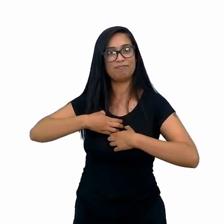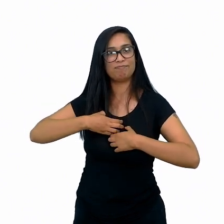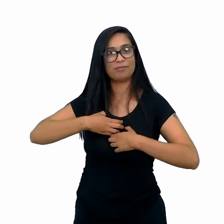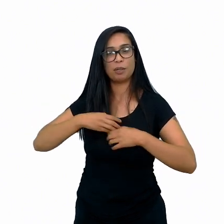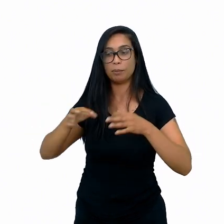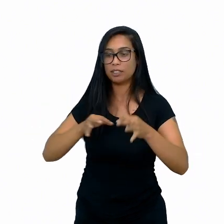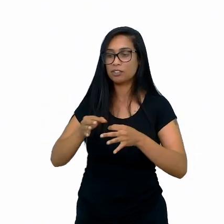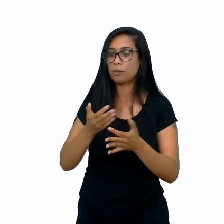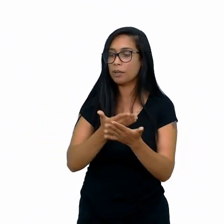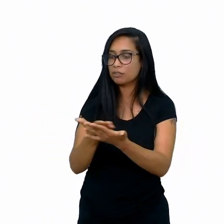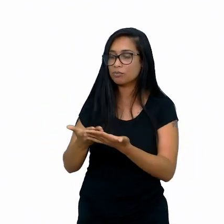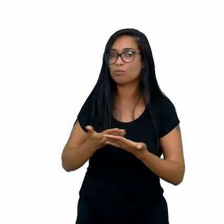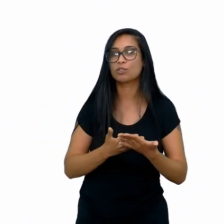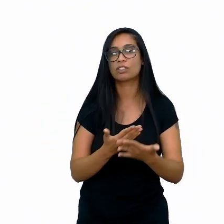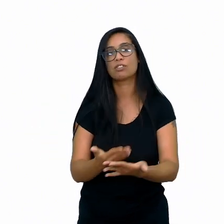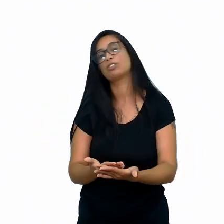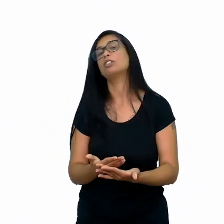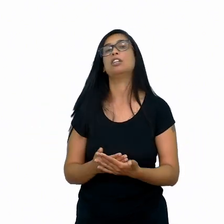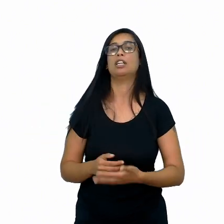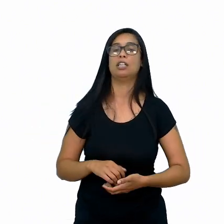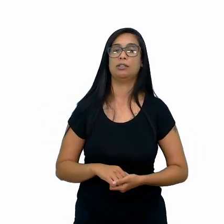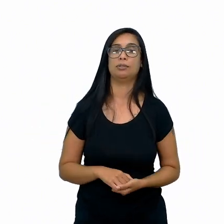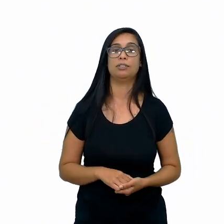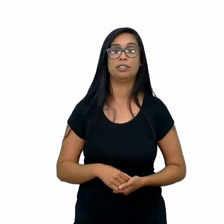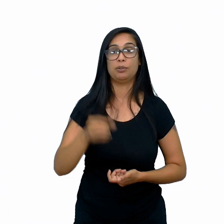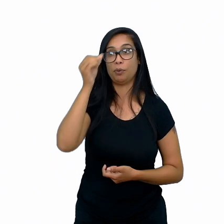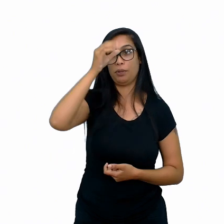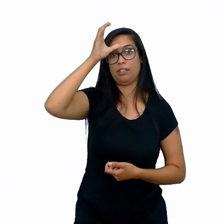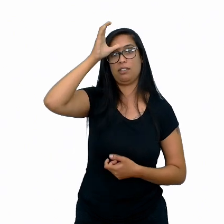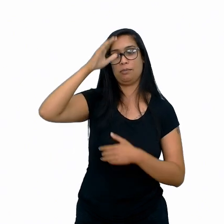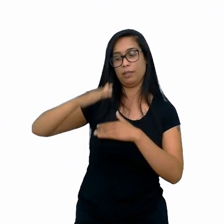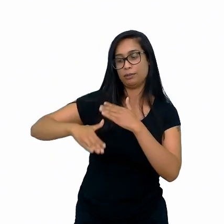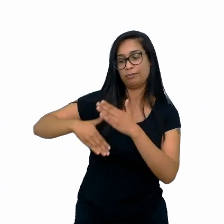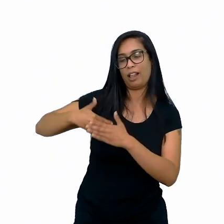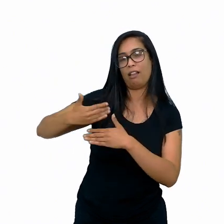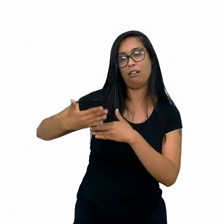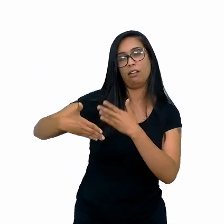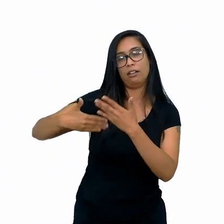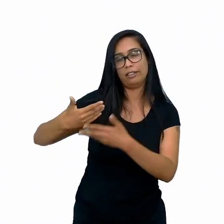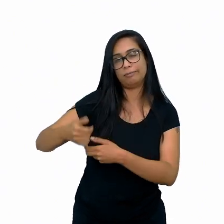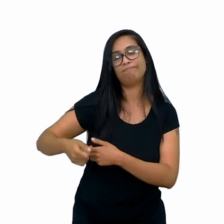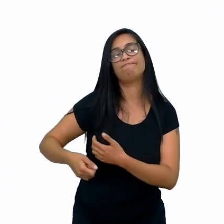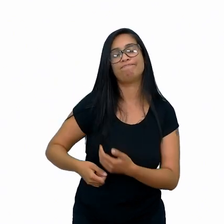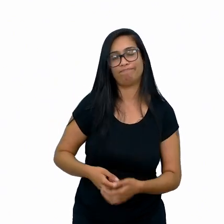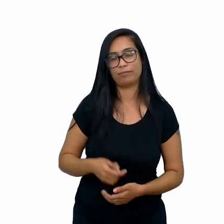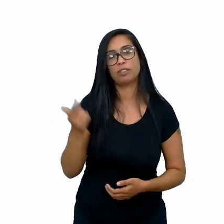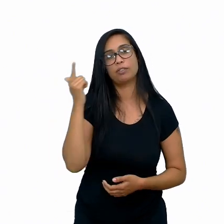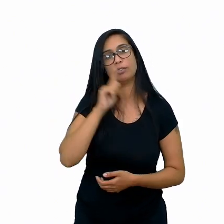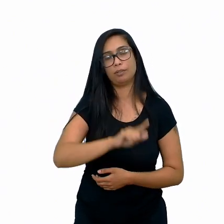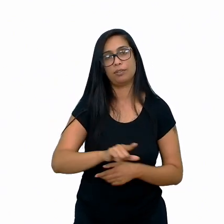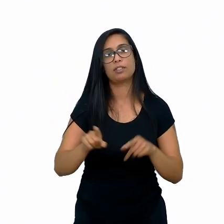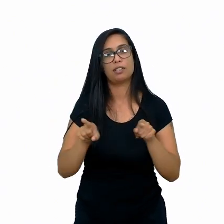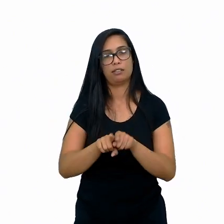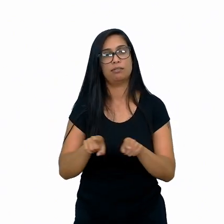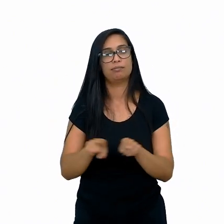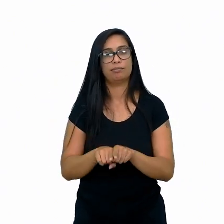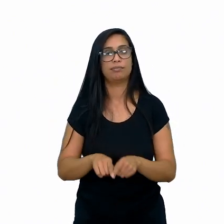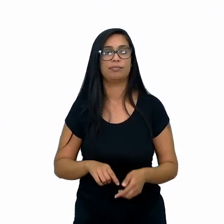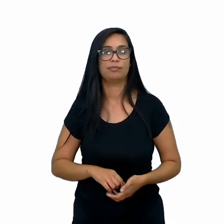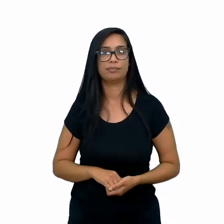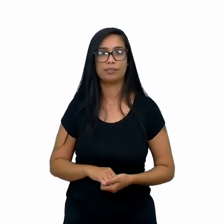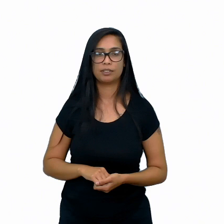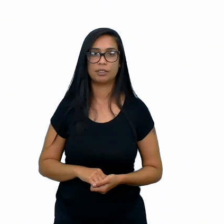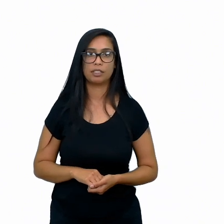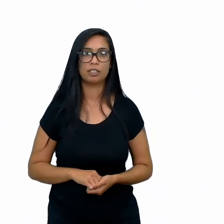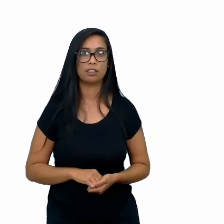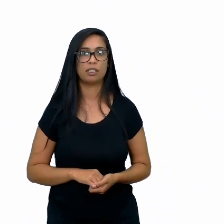de conhecimento está relacionado ali? Então, vamos conhecer qual habilidade está